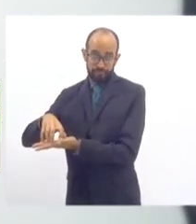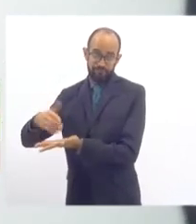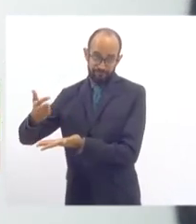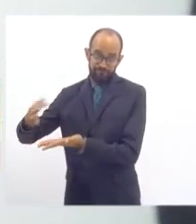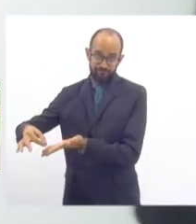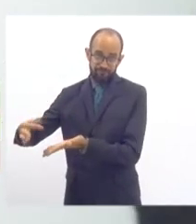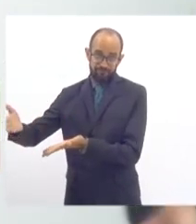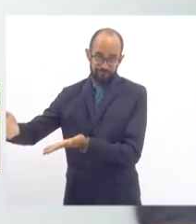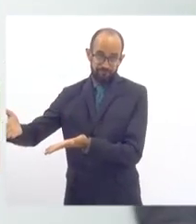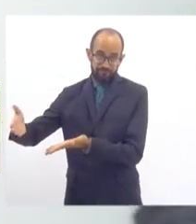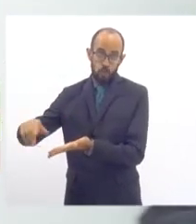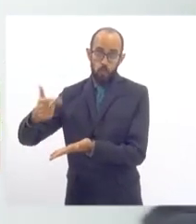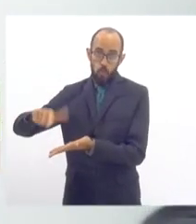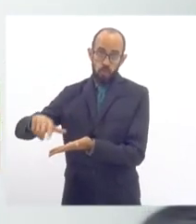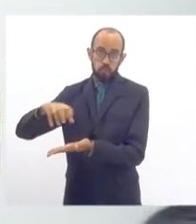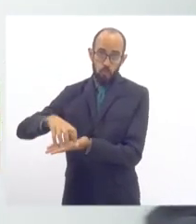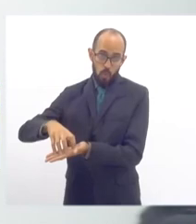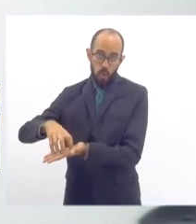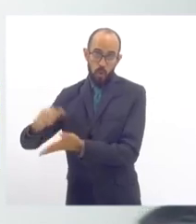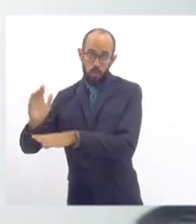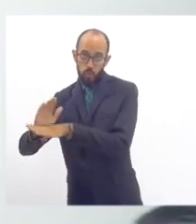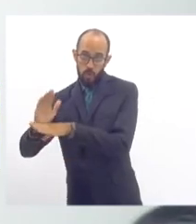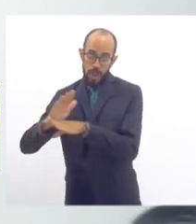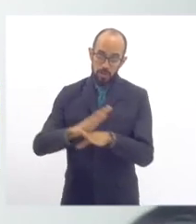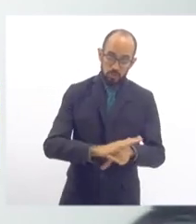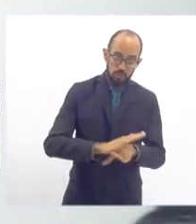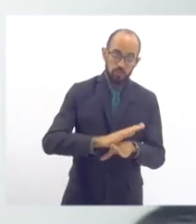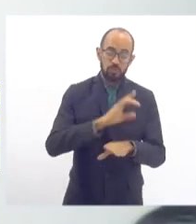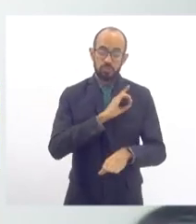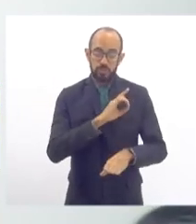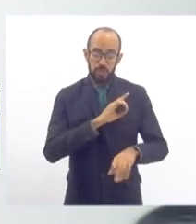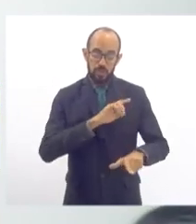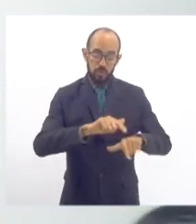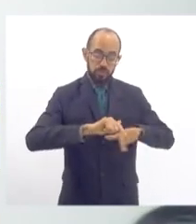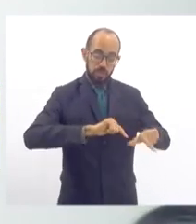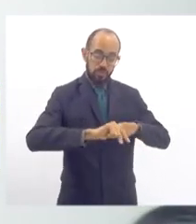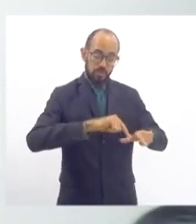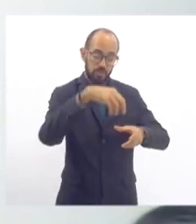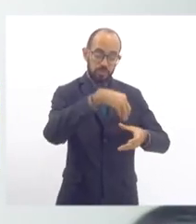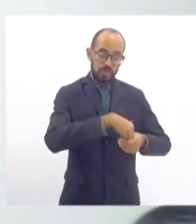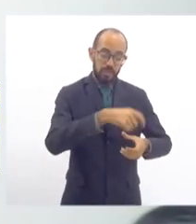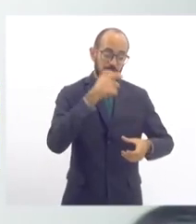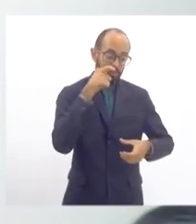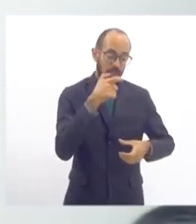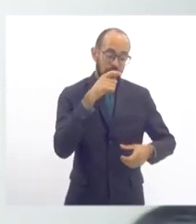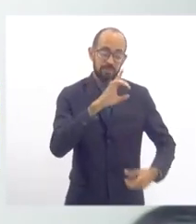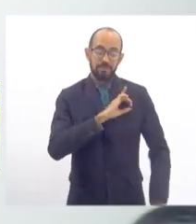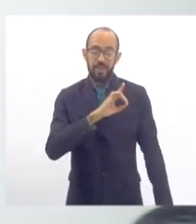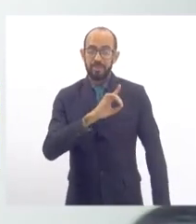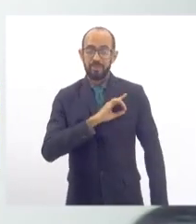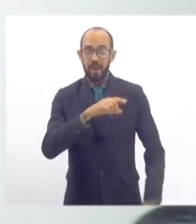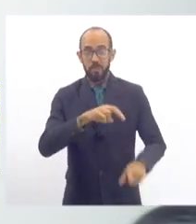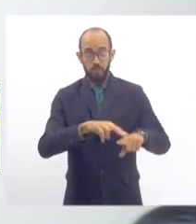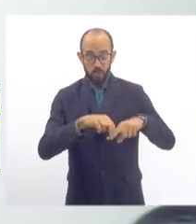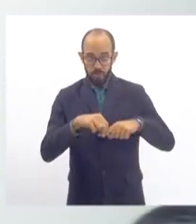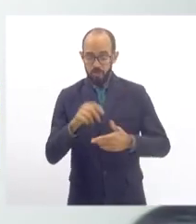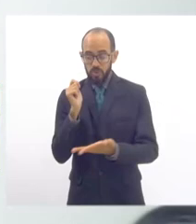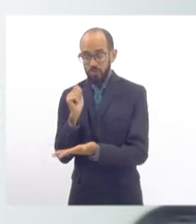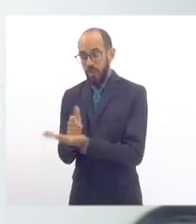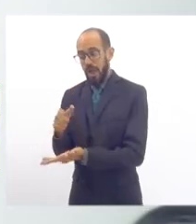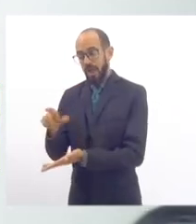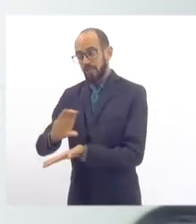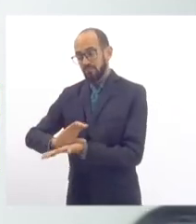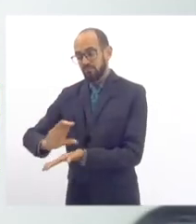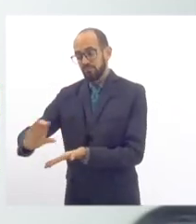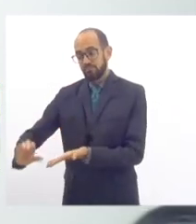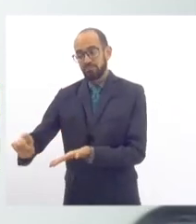Um outro órgão público estadual presta ao DETRAN um serviço de interesse do DETRAN e, por conta disso, faz jus